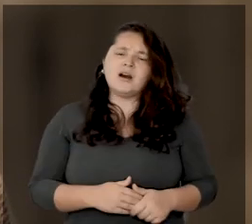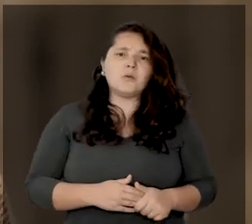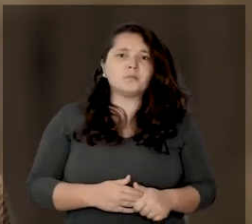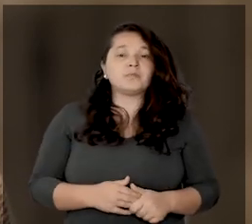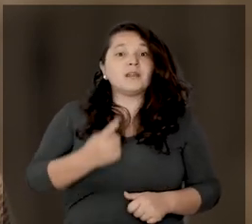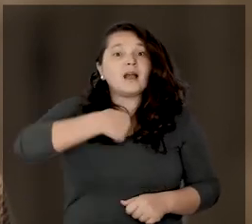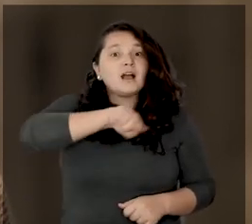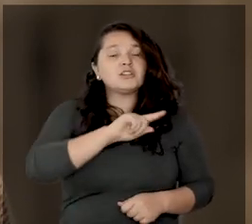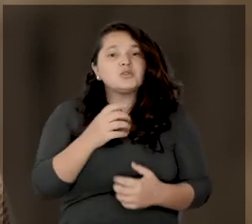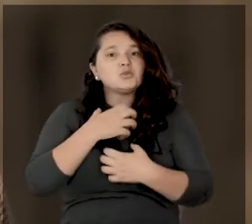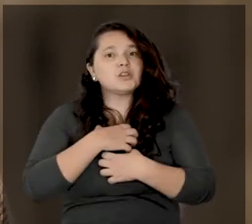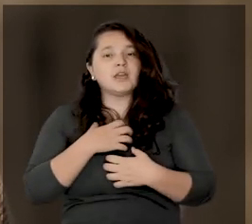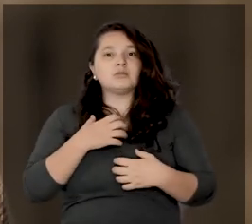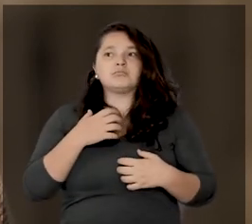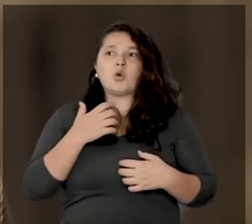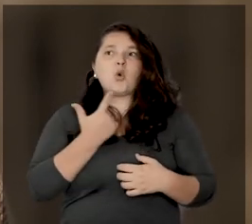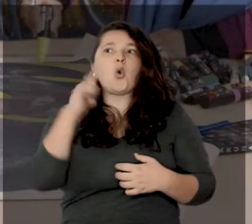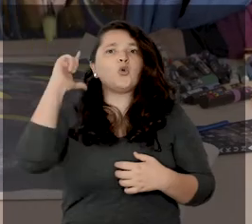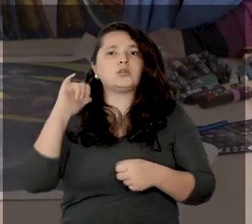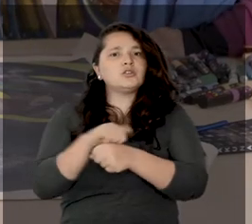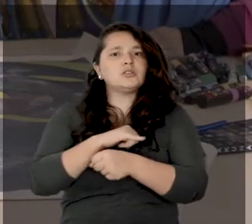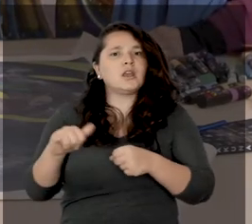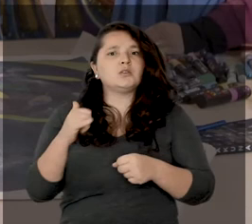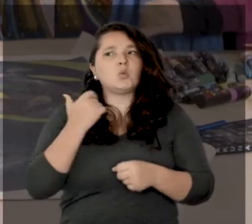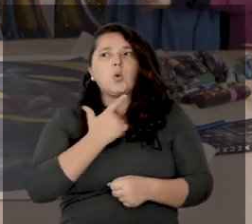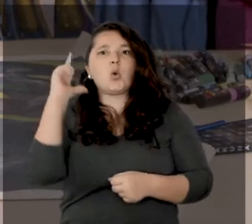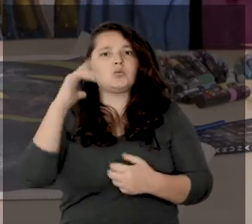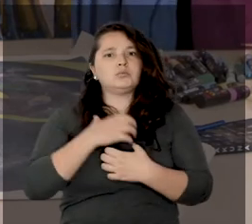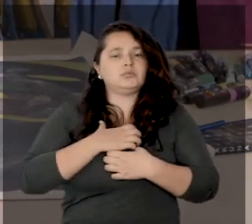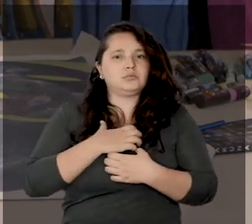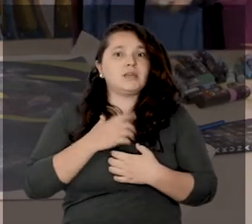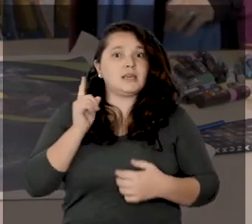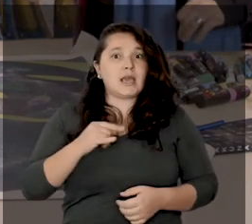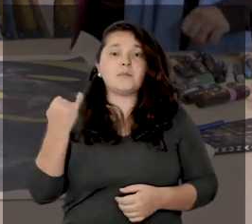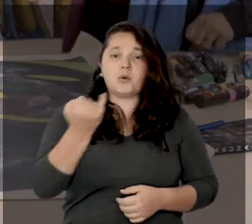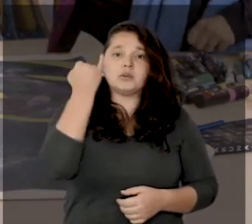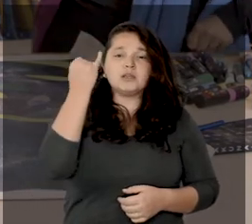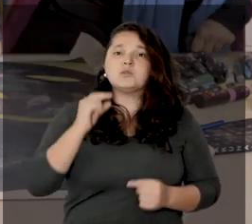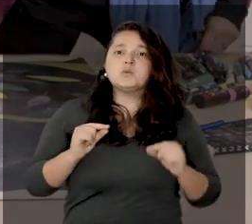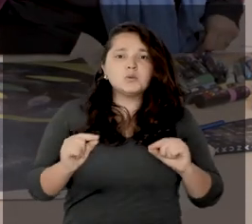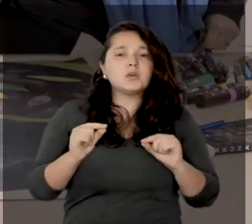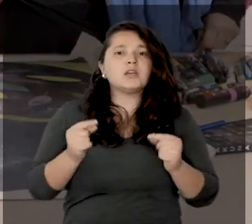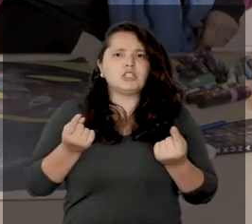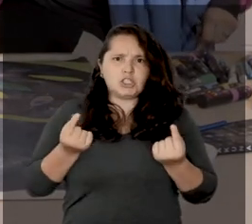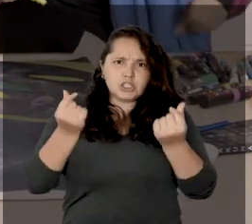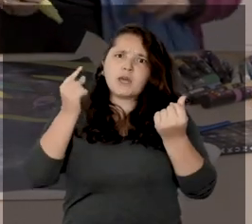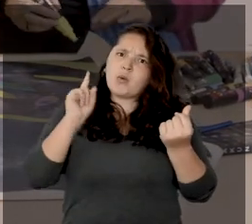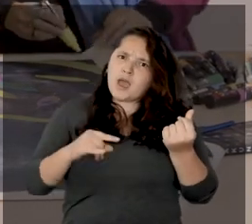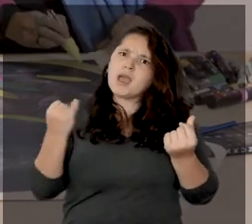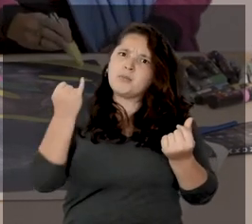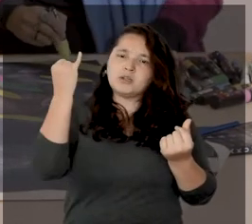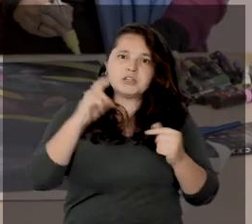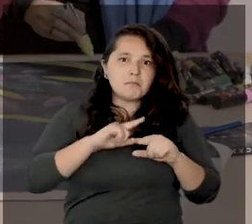forma de lidar com as coisas, a gente arruma outros jeitos, né? E que é importante e fundamental também que dinheiro é importante, mas ele não deve,